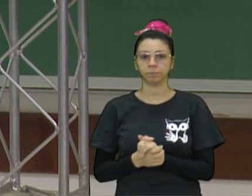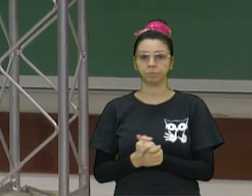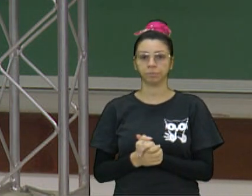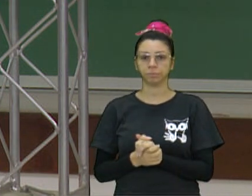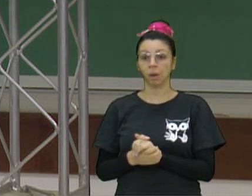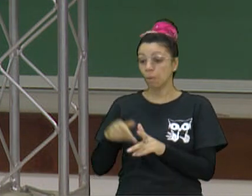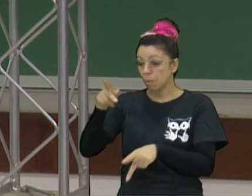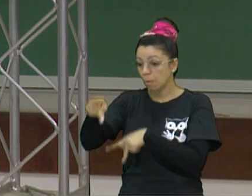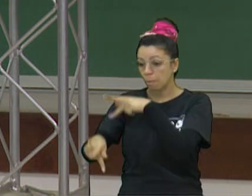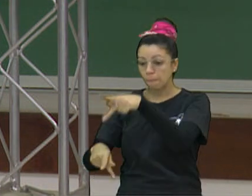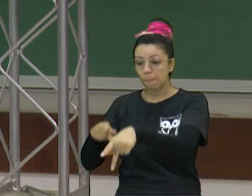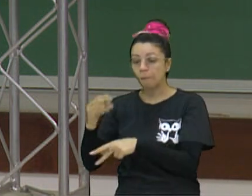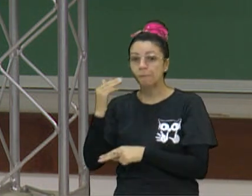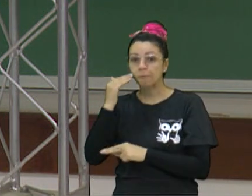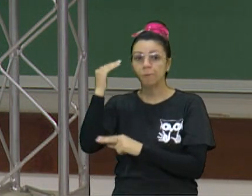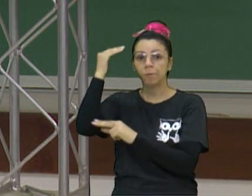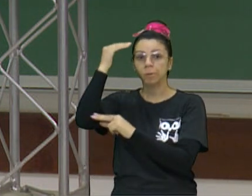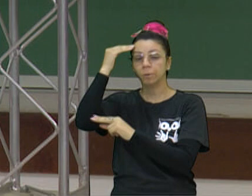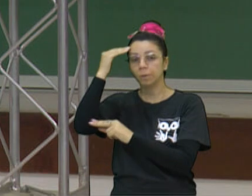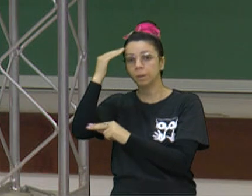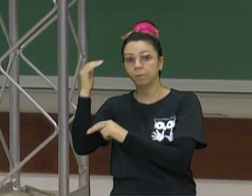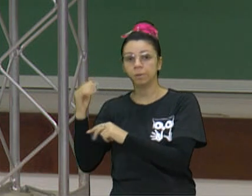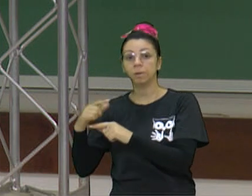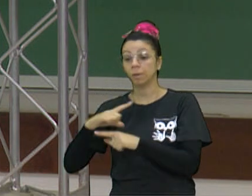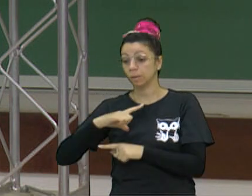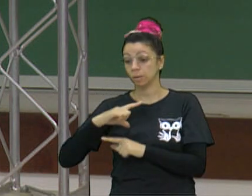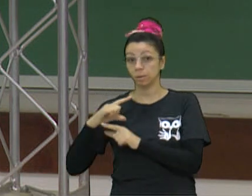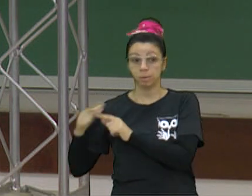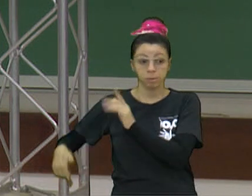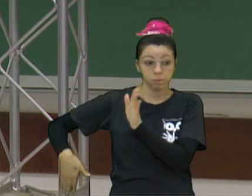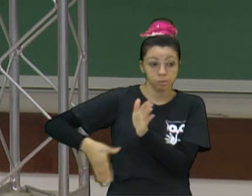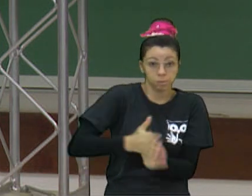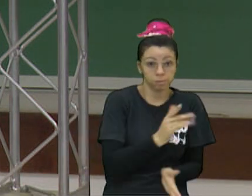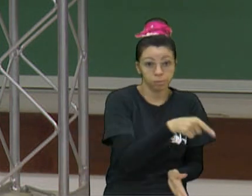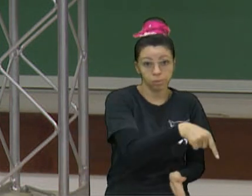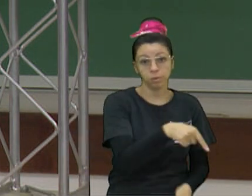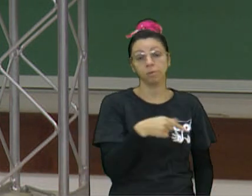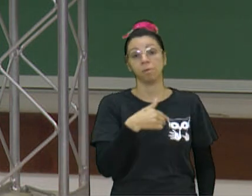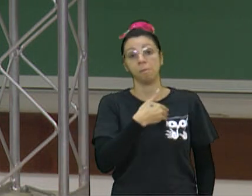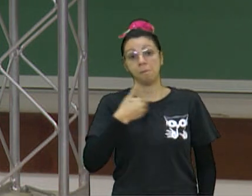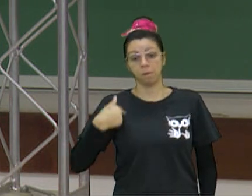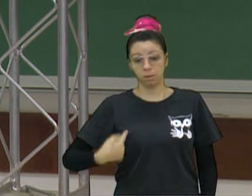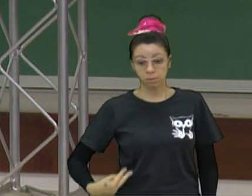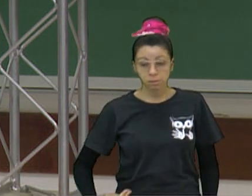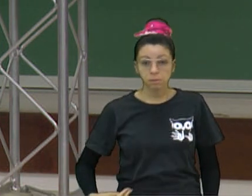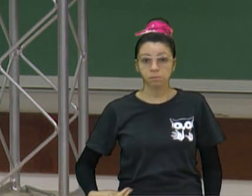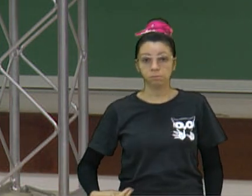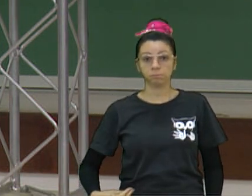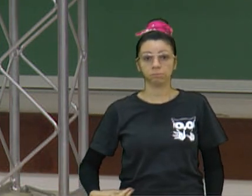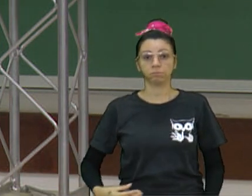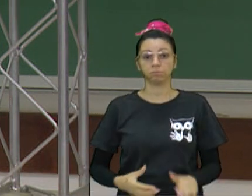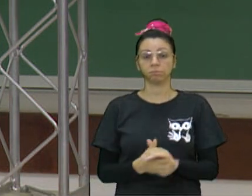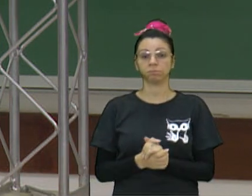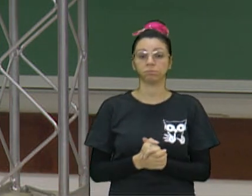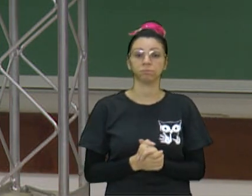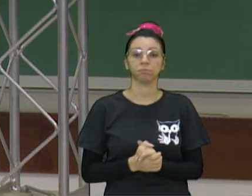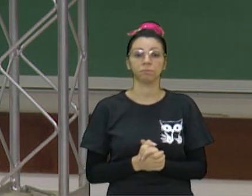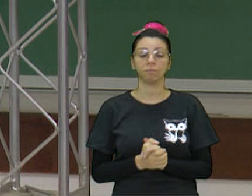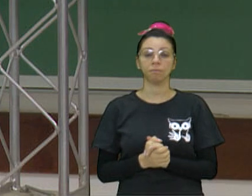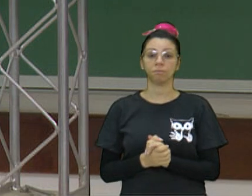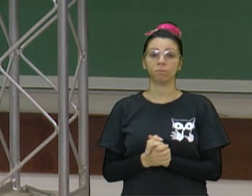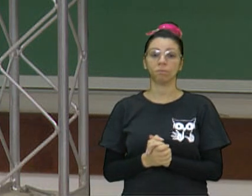virtude da ocupação japonesa, né, eles levaram também a ideia de da luta coreana e ali